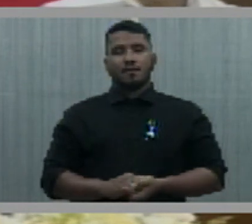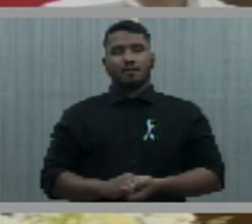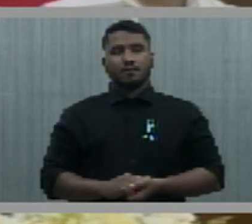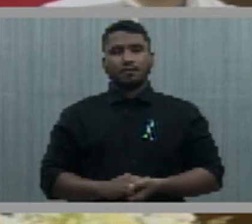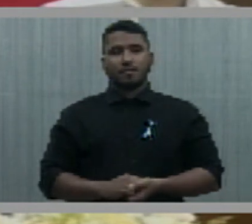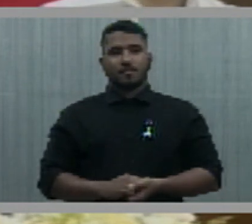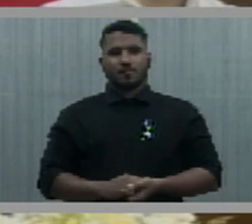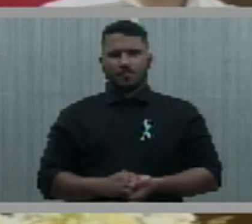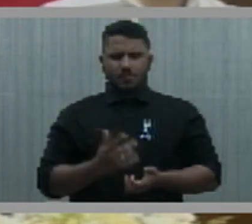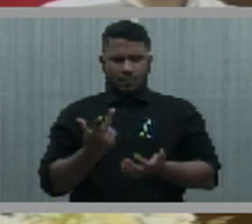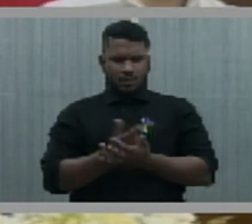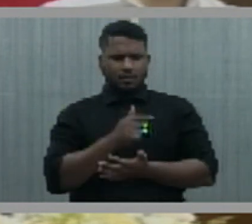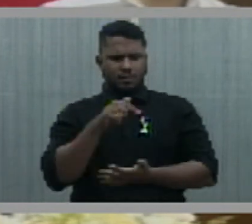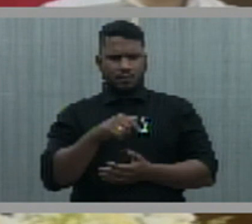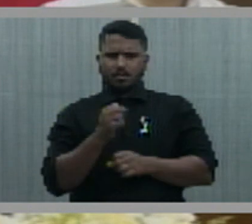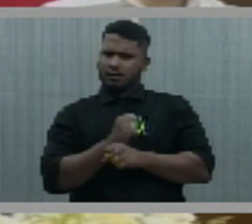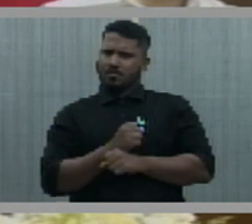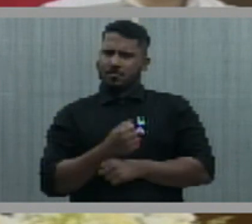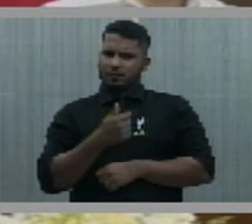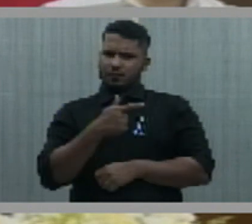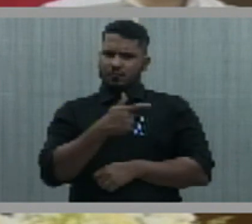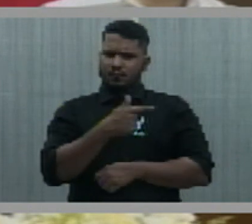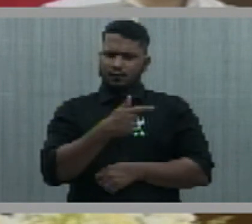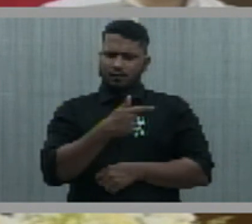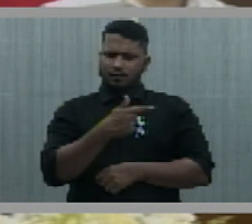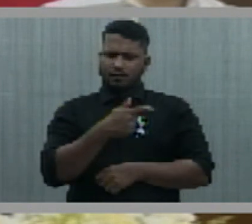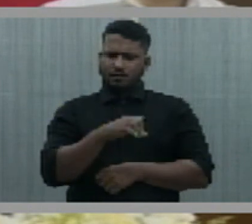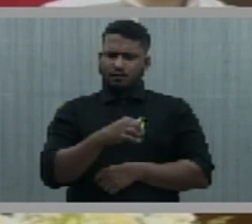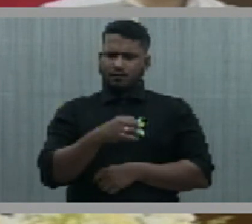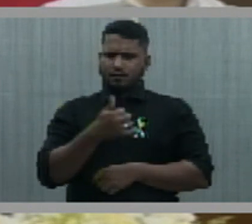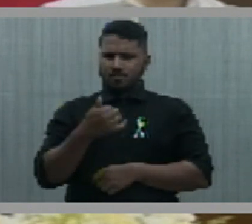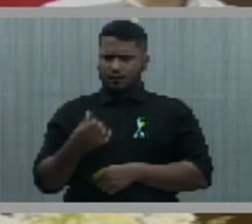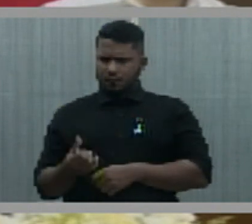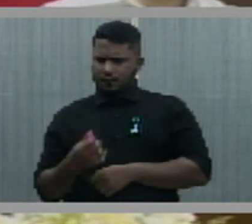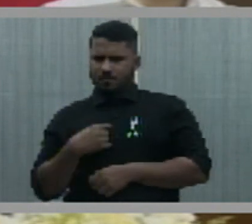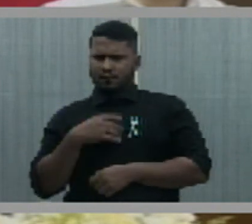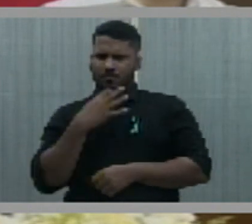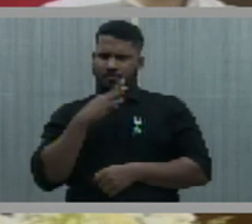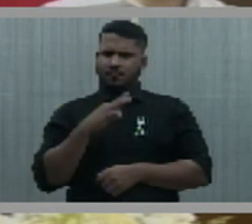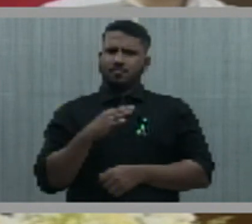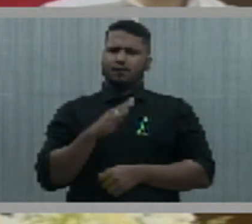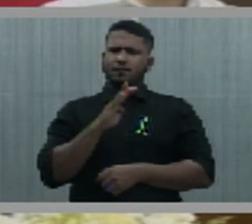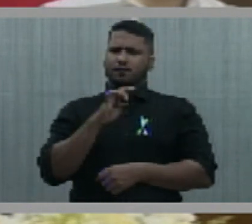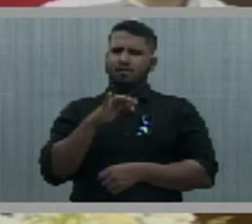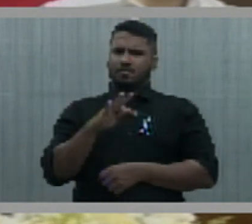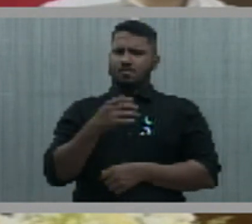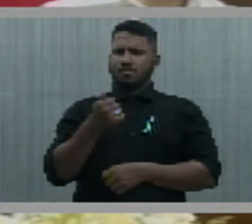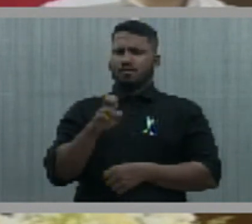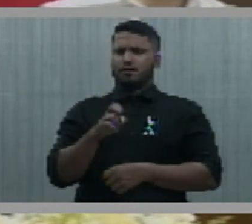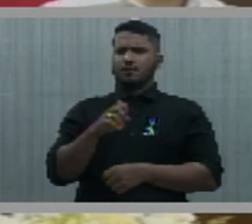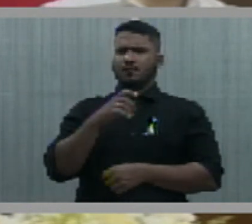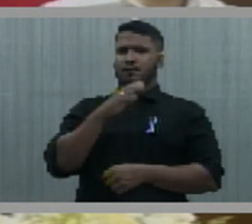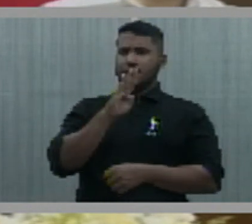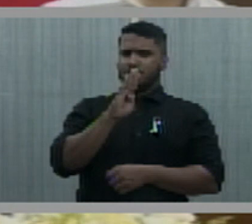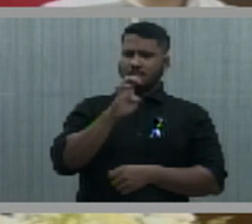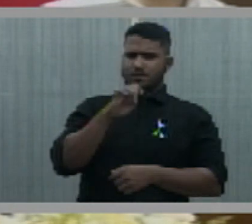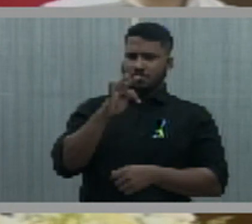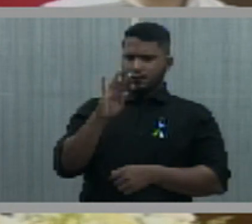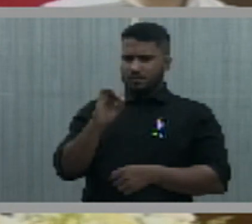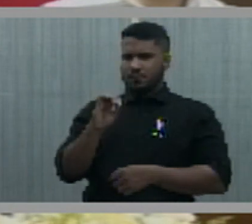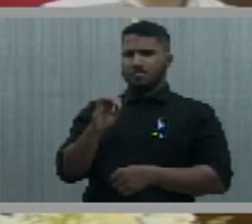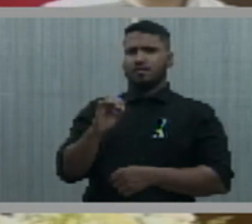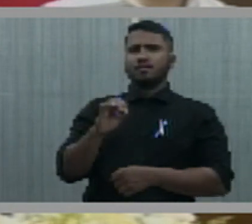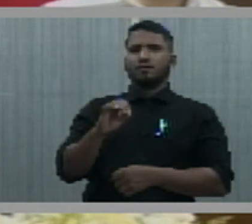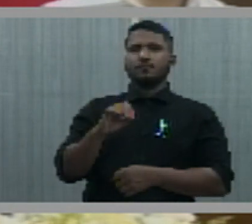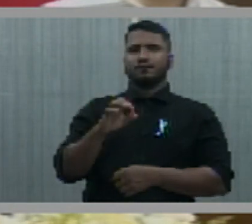Está errado aqui, né? Bento XVI, né? Esqueceram aqui, não conheço Bento XV. Em 18 de 6 de 19... Não, é